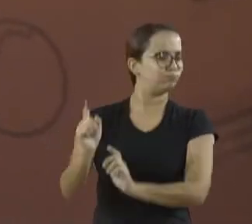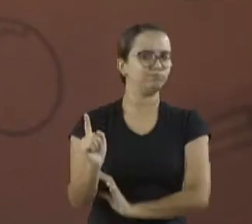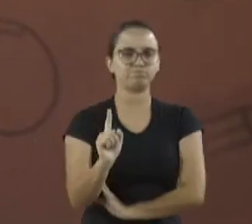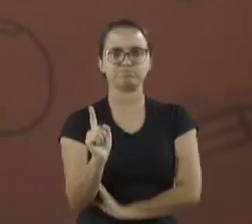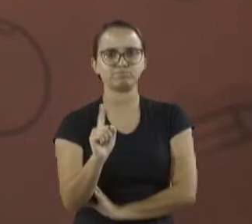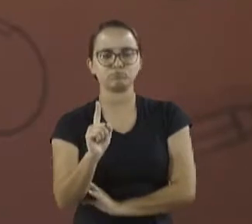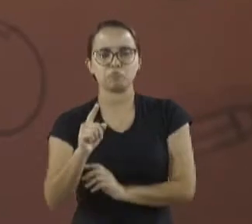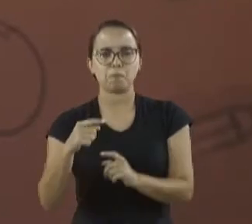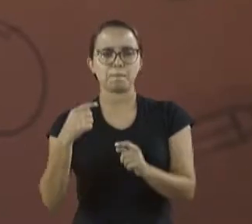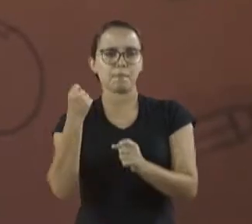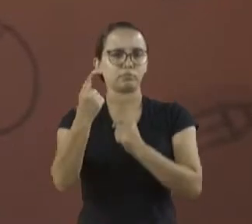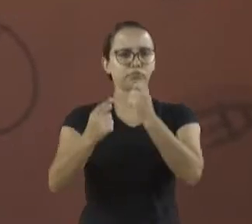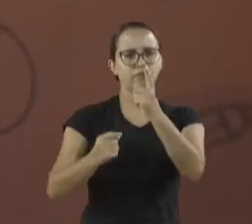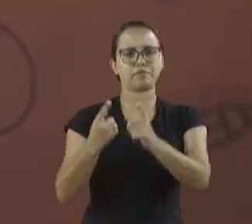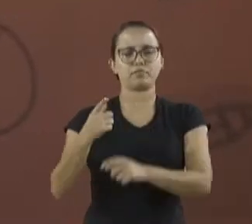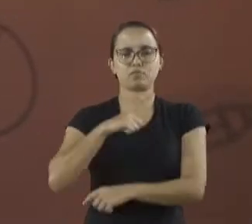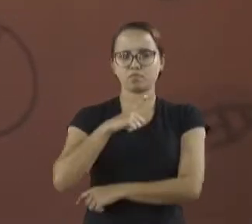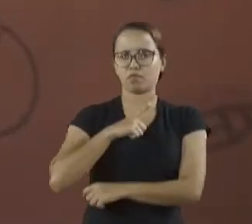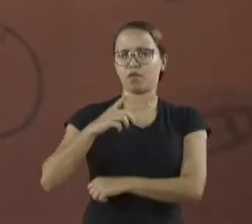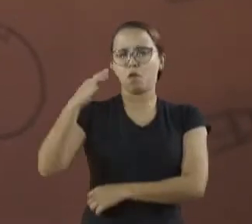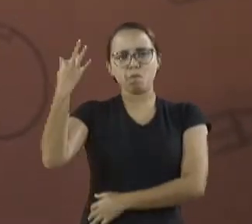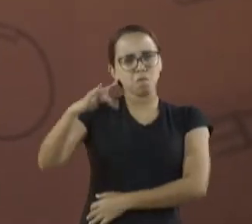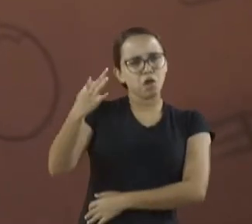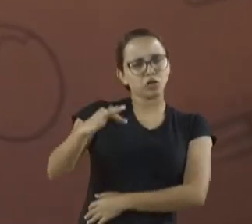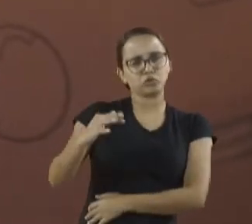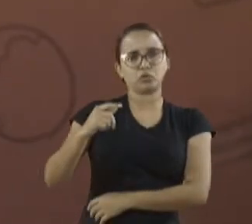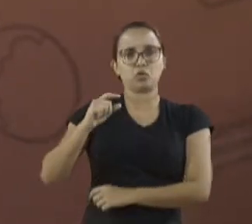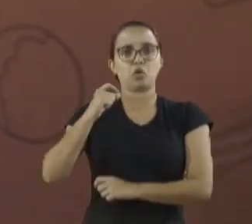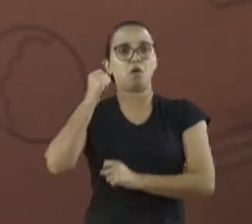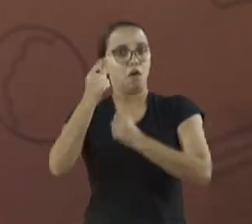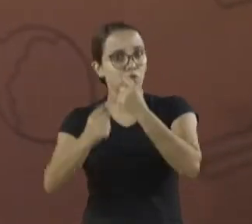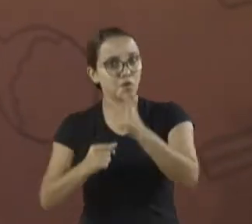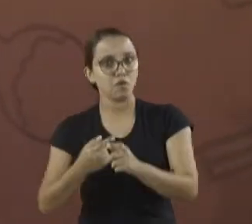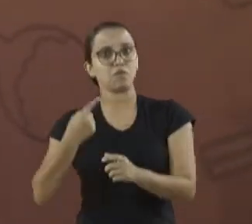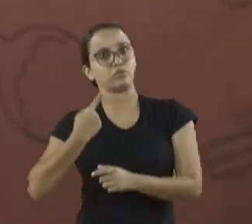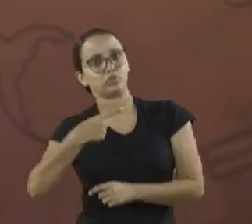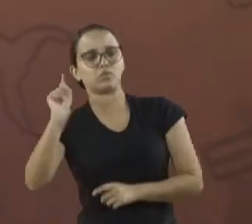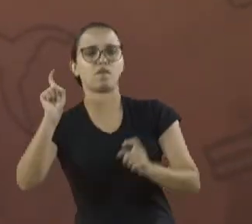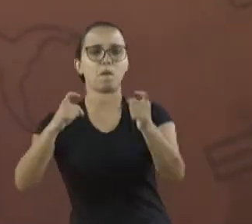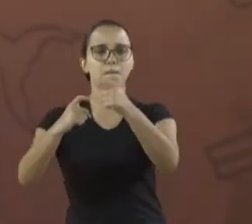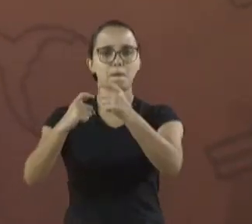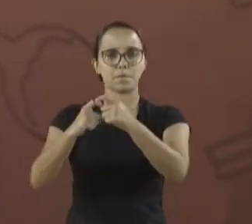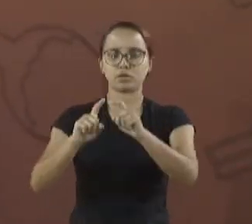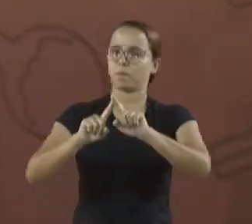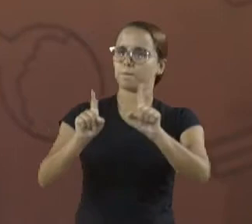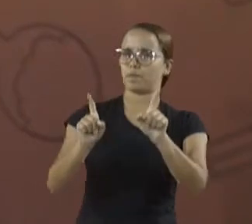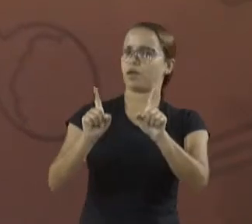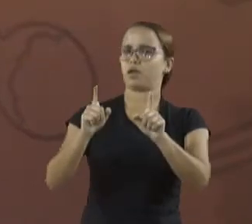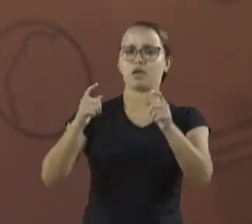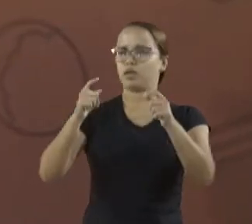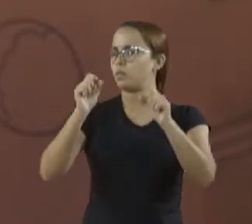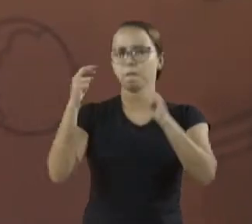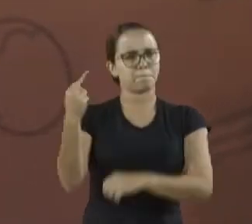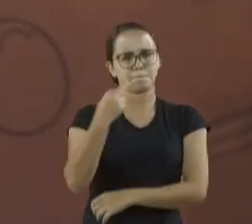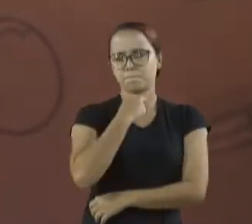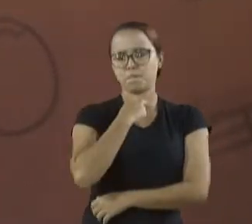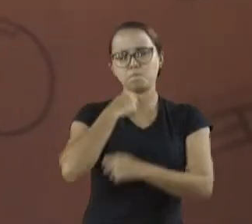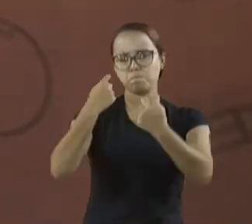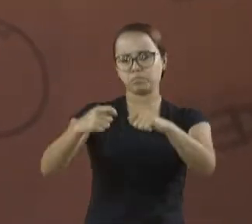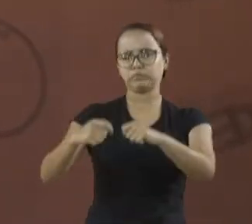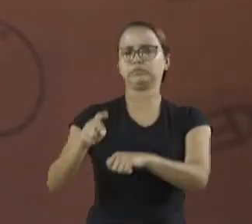sente alguma dor, procura um médico. E isso não deve acontecer. Temos que tratar nossa saúde todos os dias. Os cuidados são